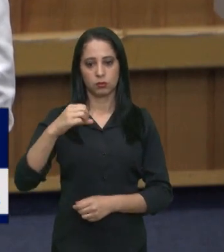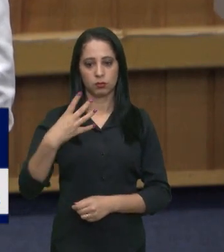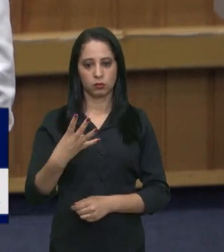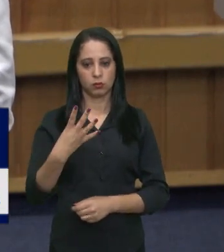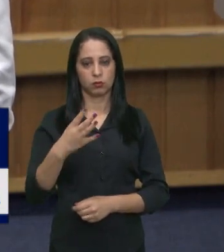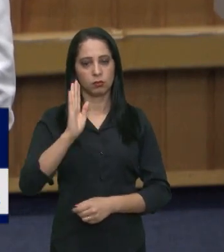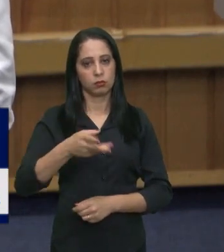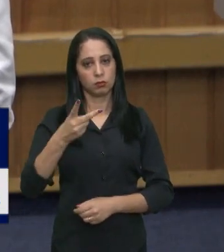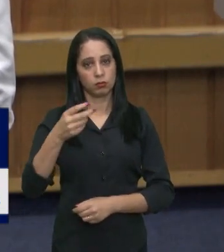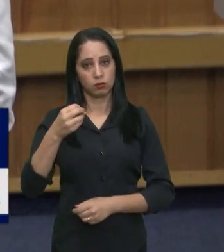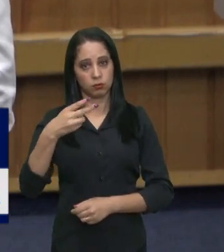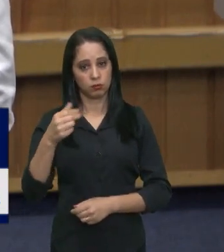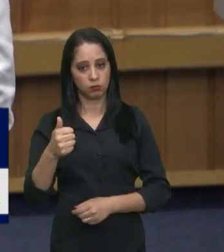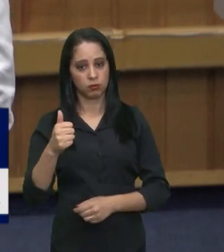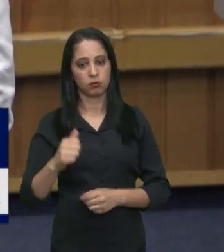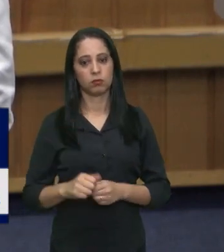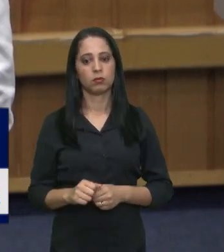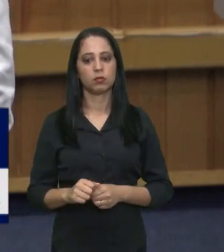13294/2021,